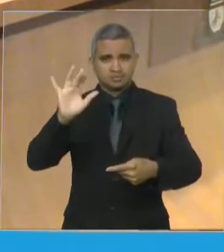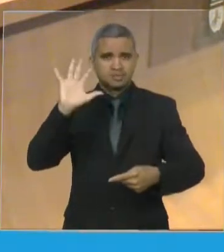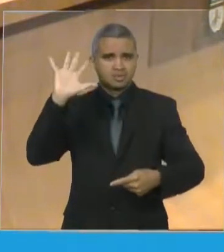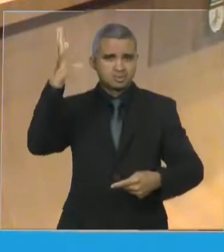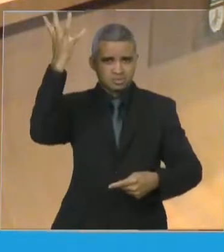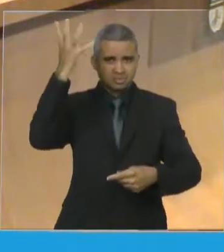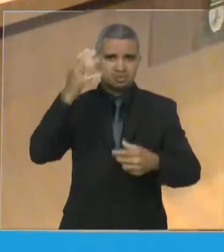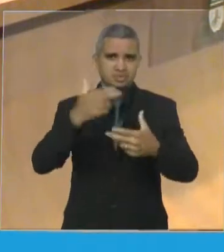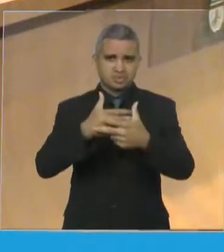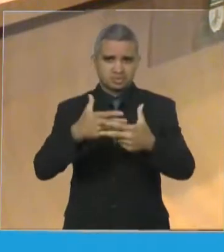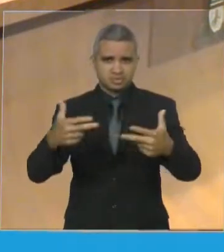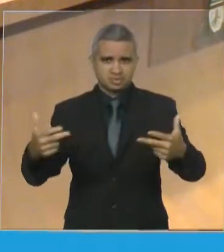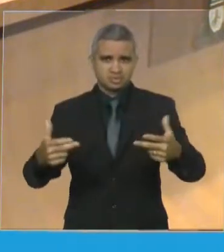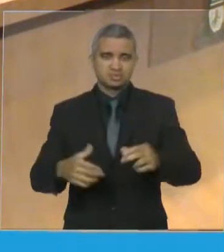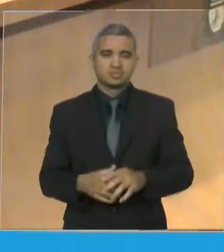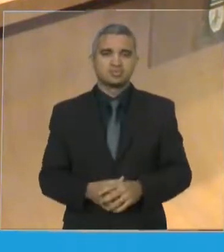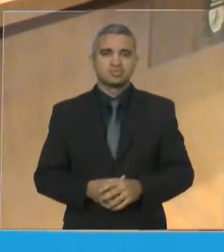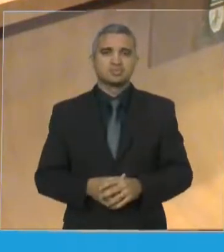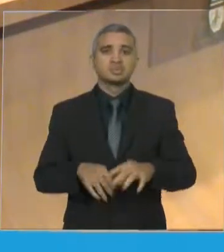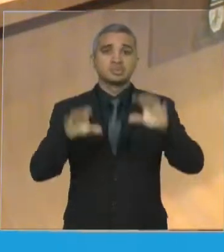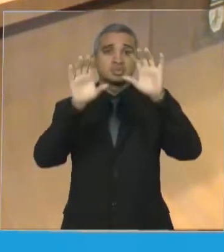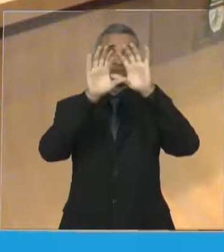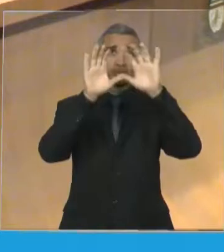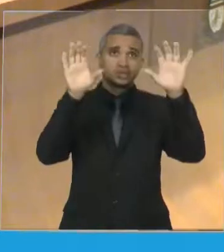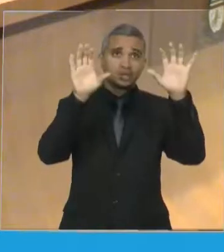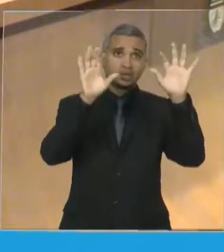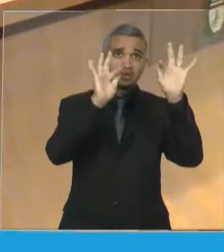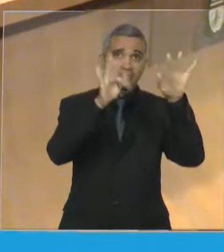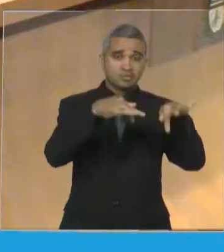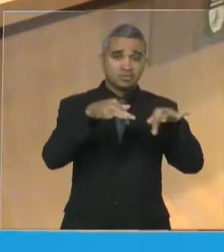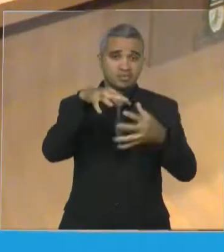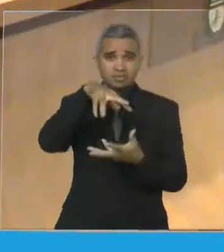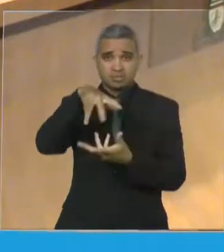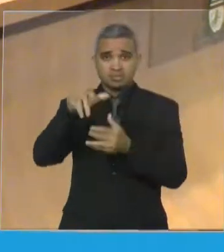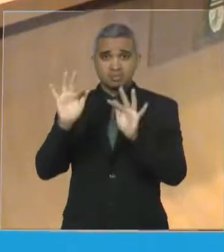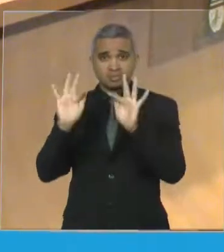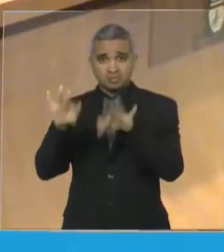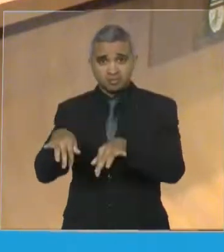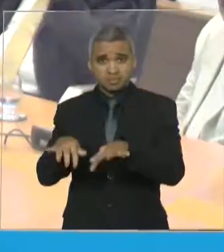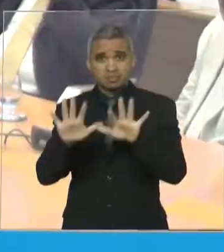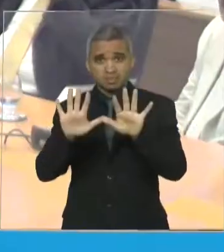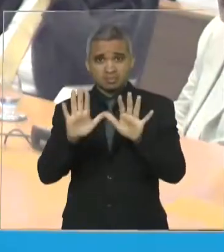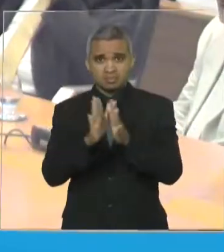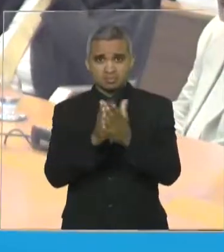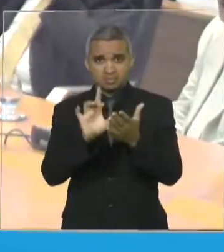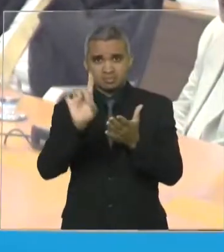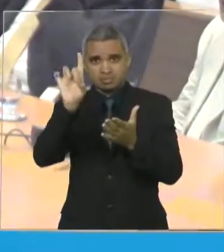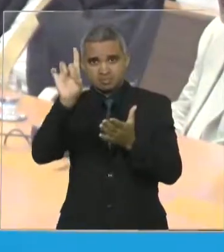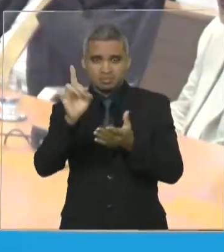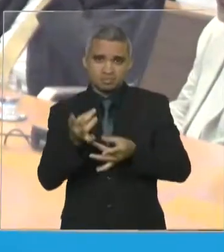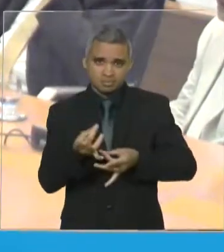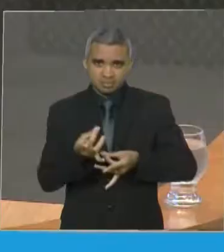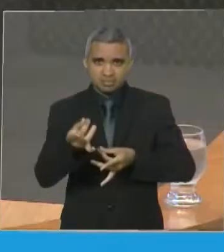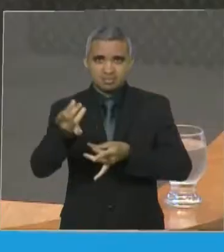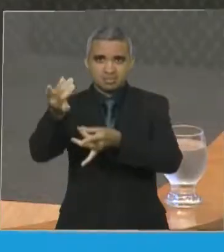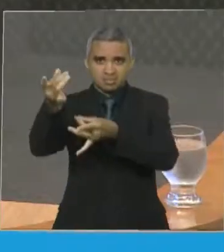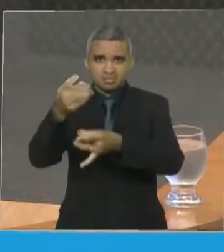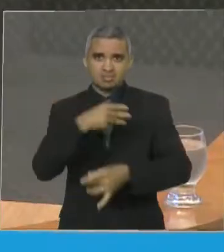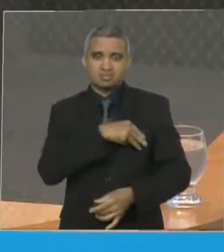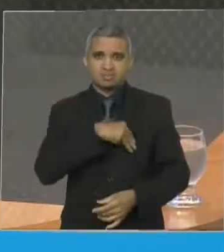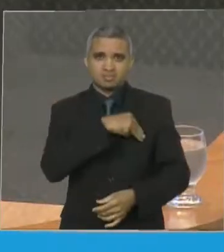Passará o céu e a terra, porém minhas palavras jamais passarão. Mateus 24, 32 a